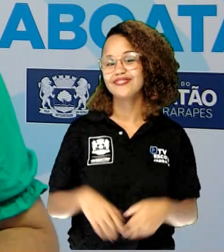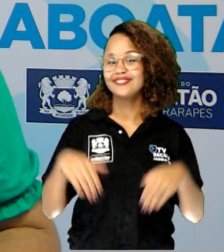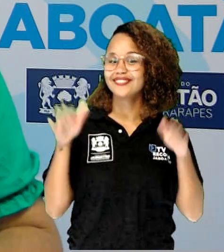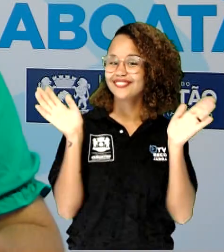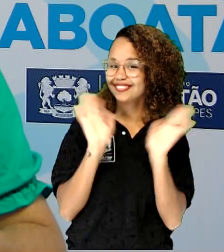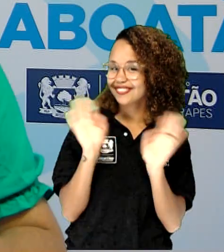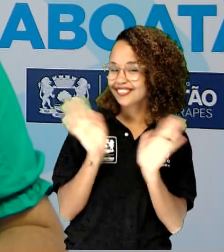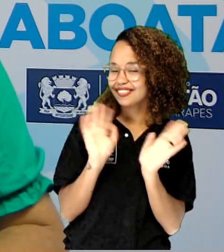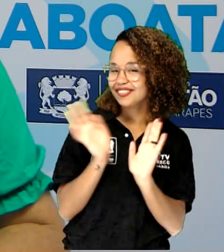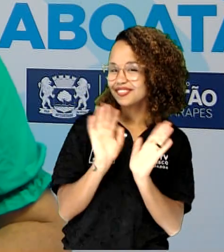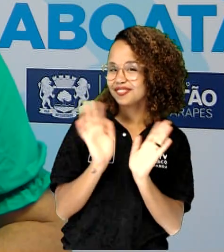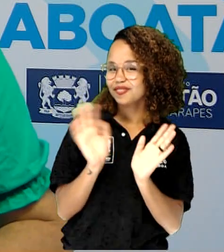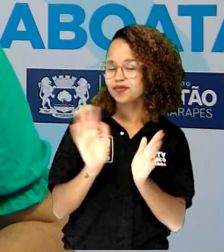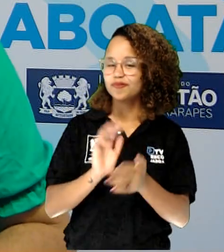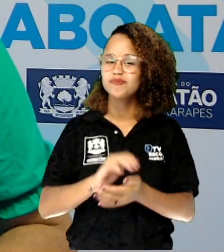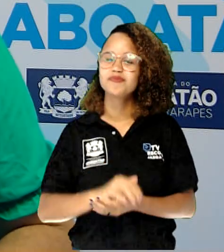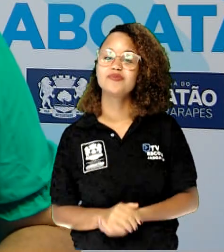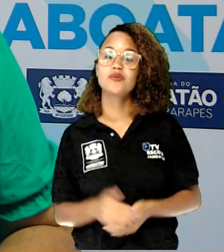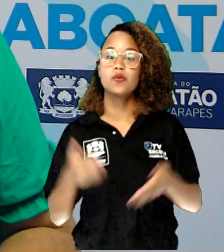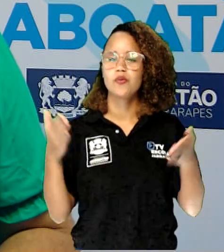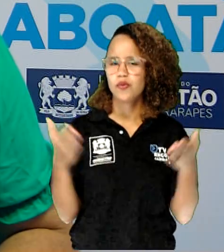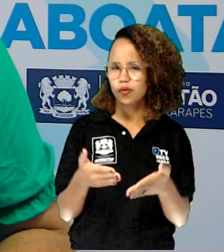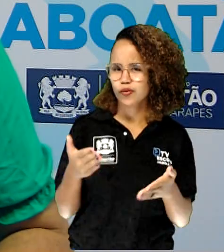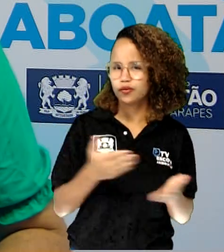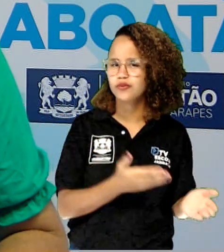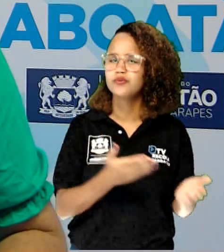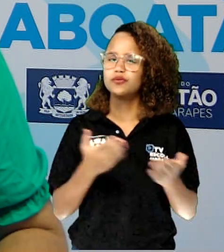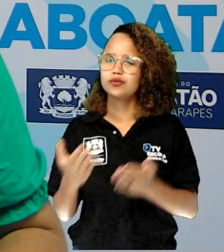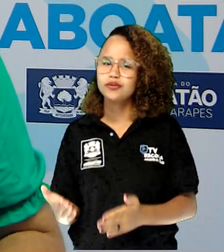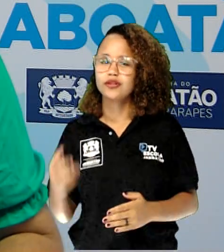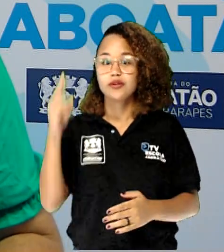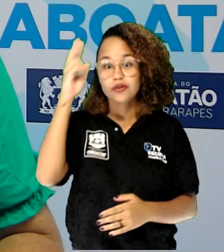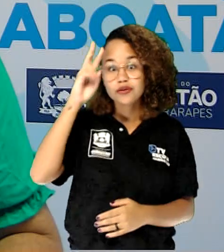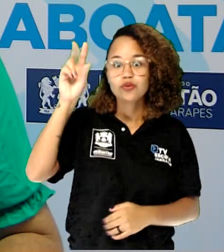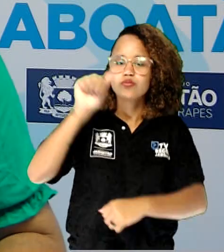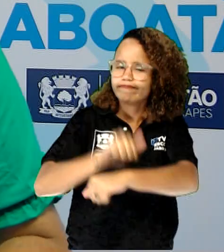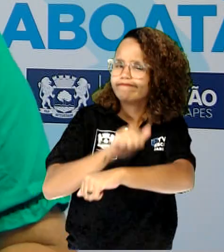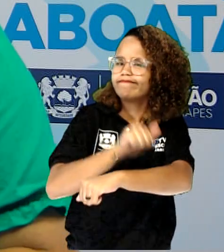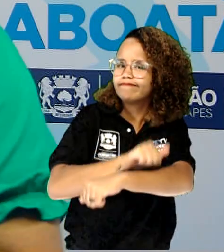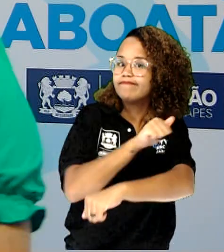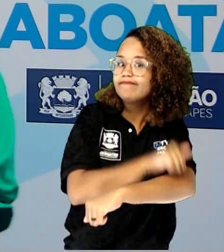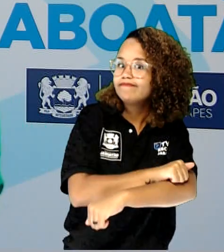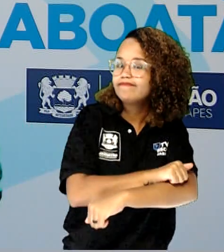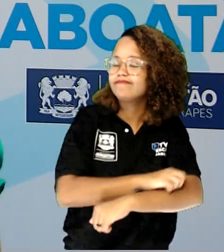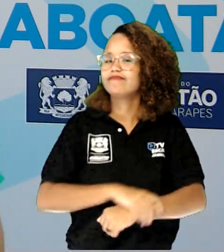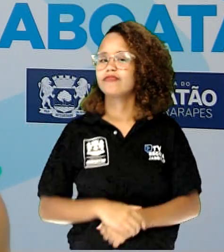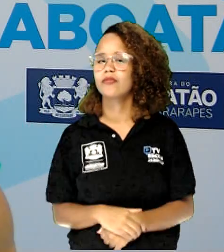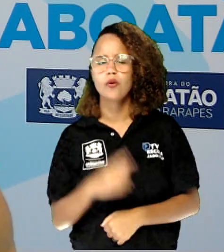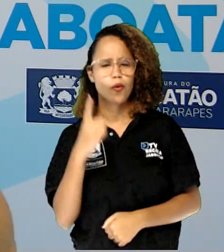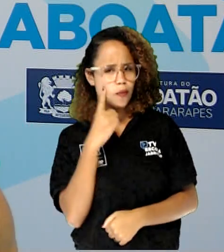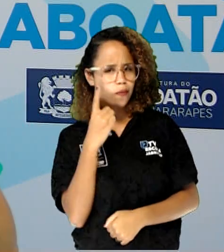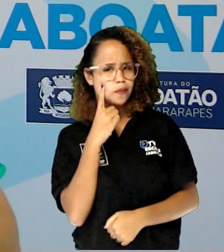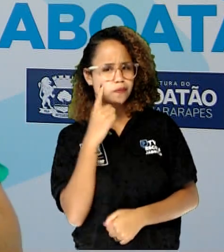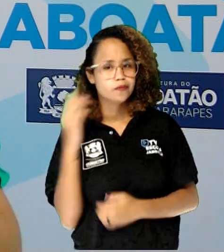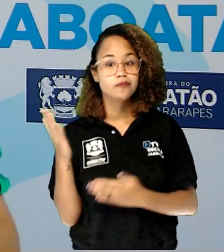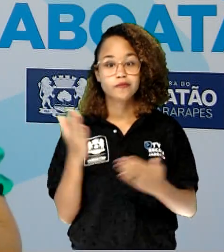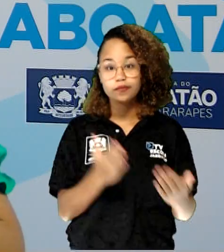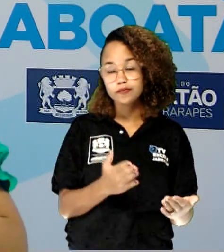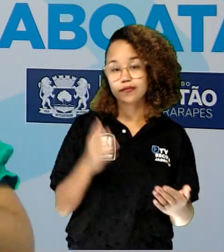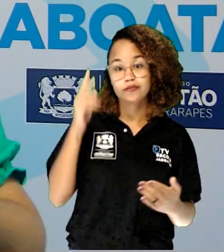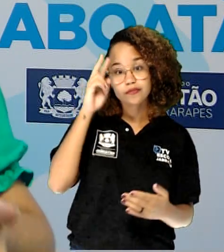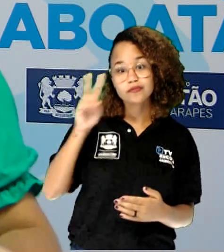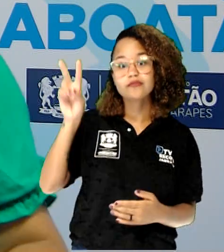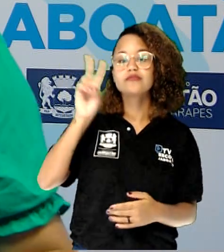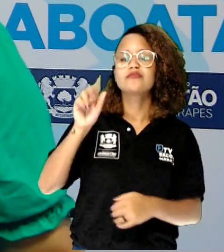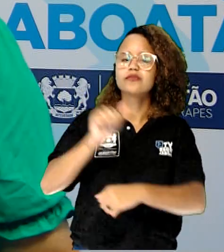Oi, pessoal! Hoje eu trouxe uma história de sapo. Olha, e eu trouxe história de sapo